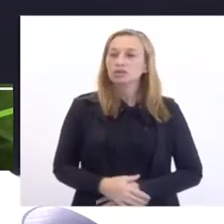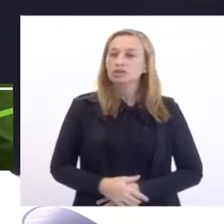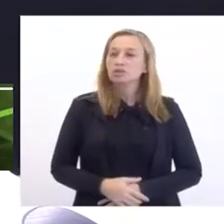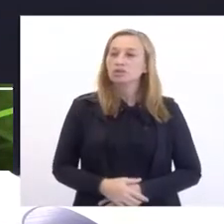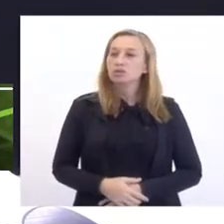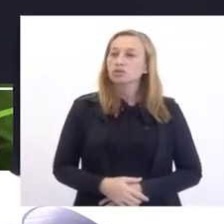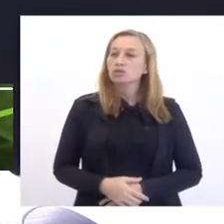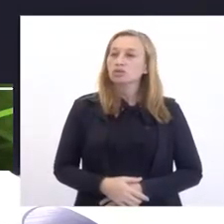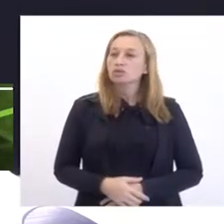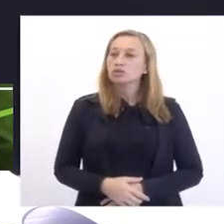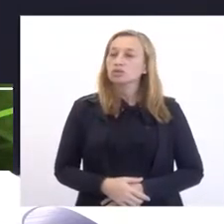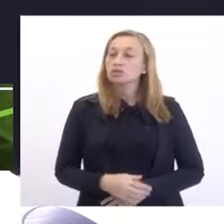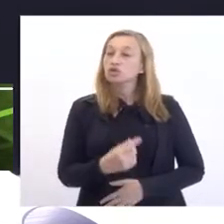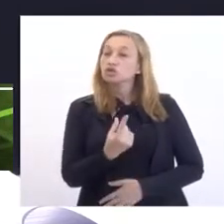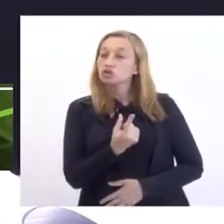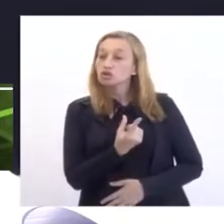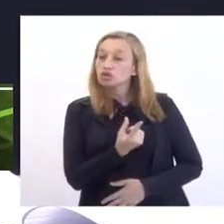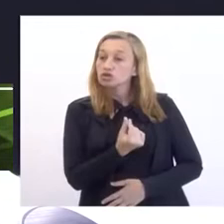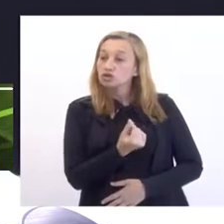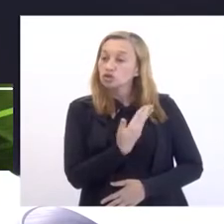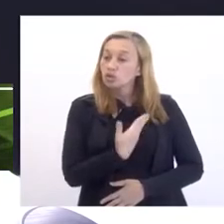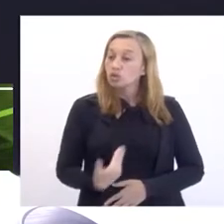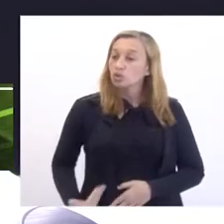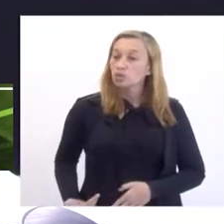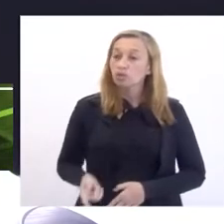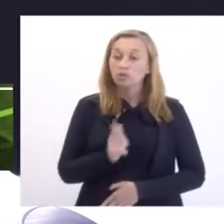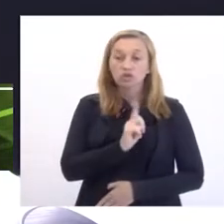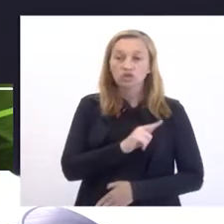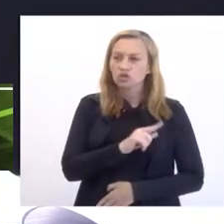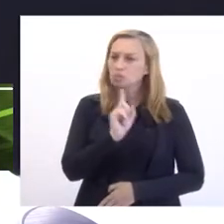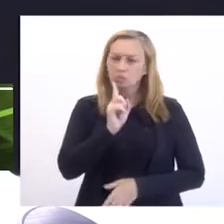contas de gestão